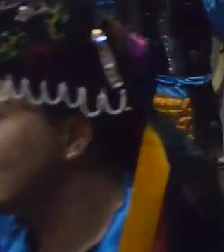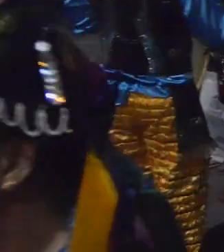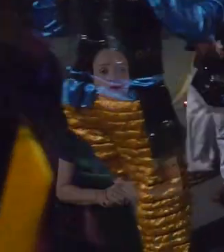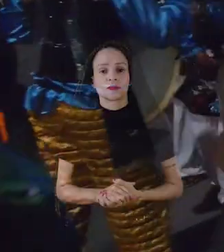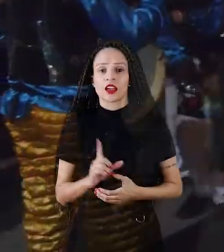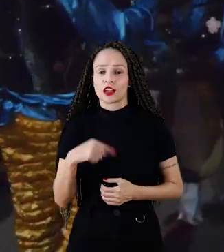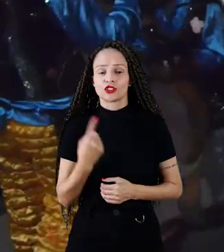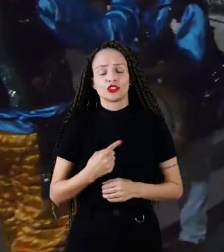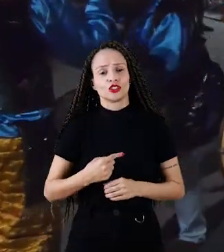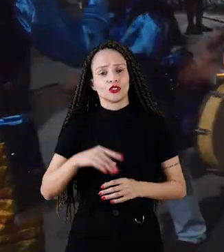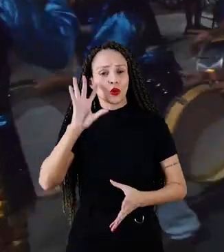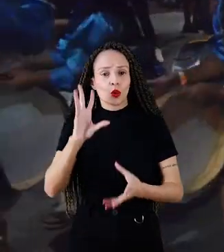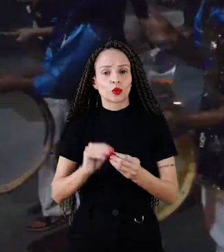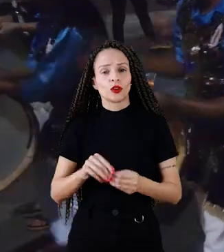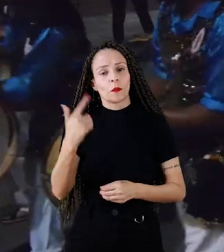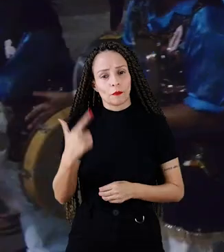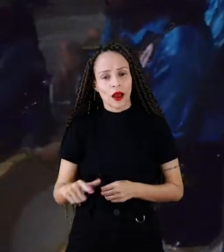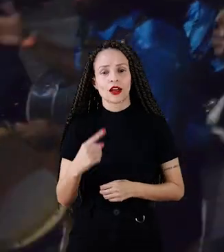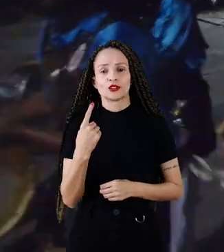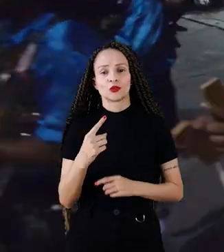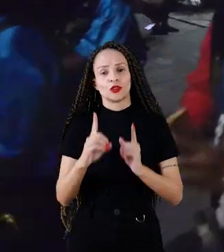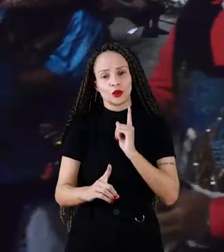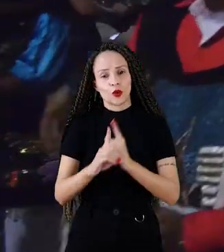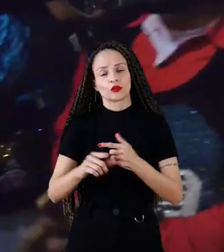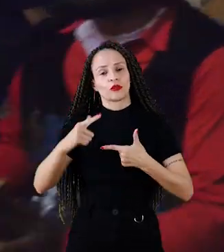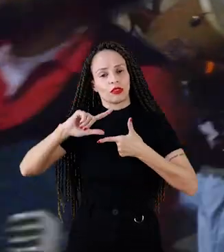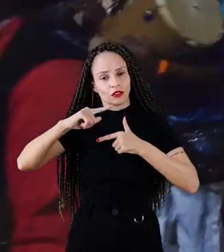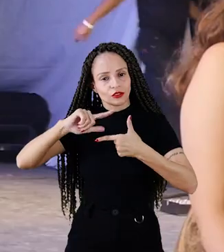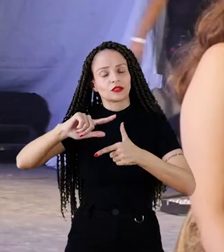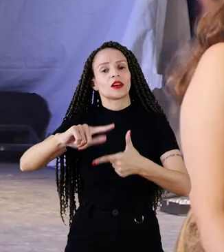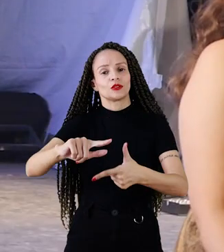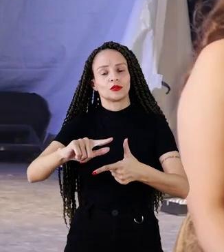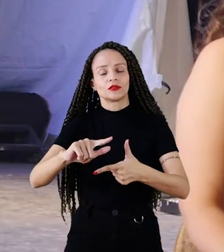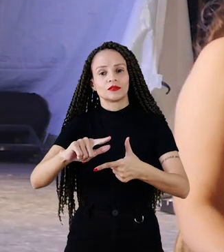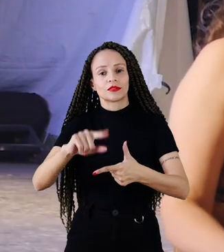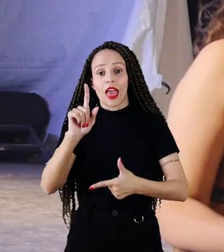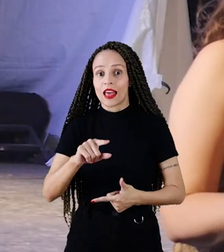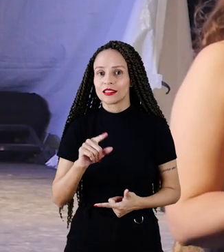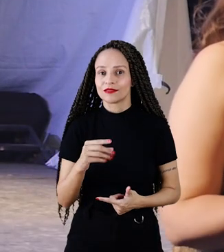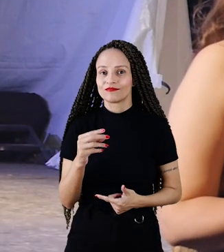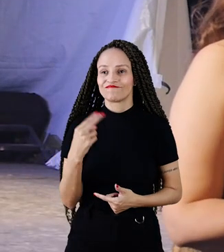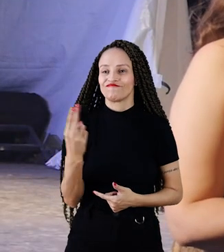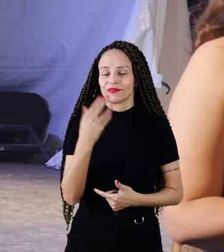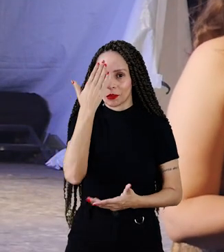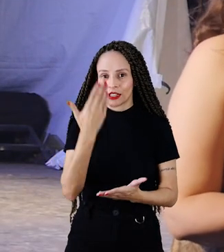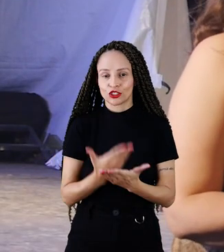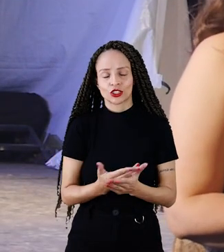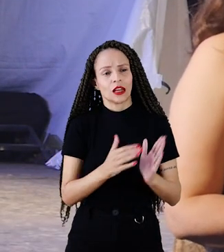sozinhas e a gente concluiu mais um encontro de tradições é quase inacreditável